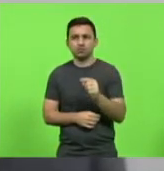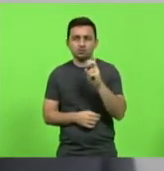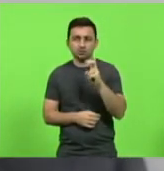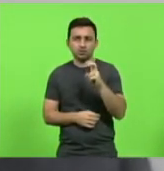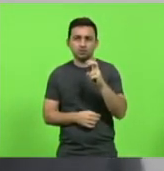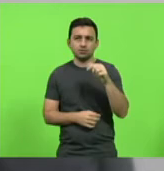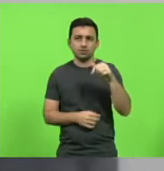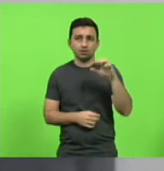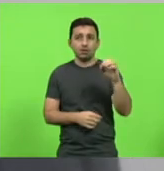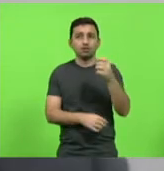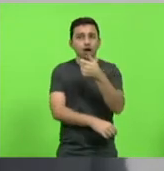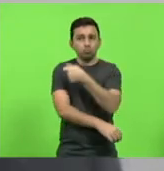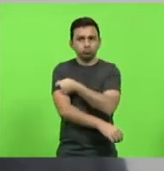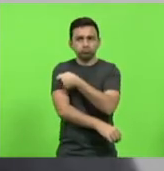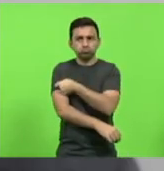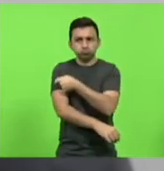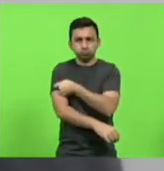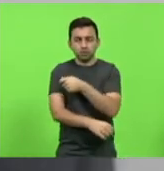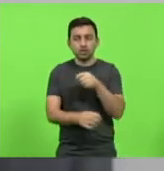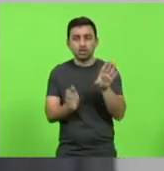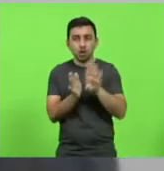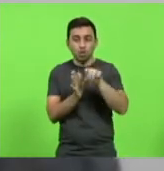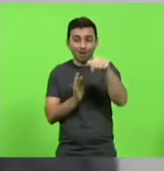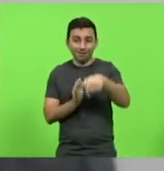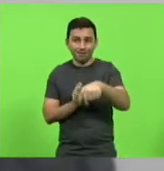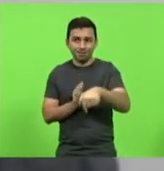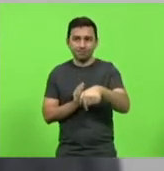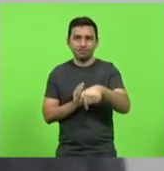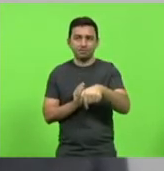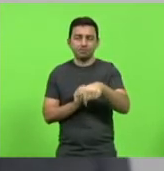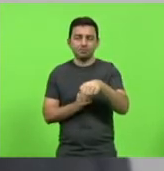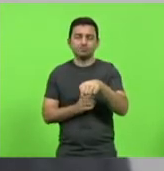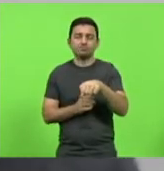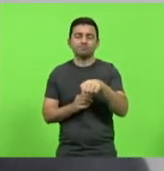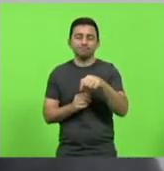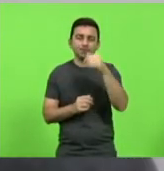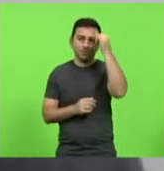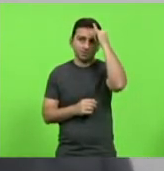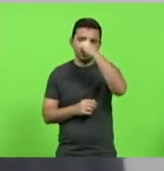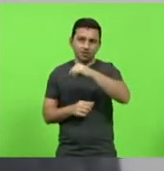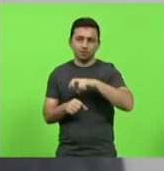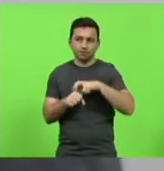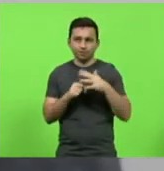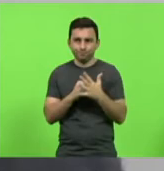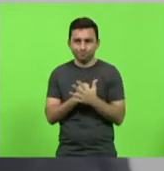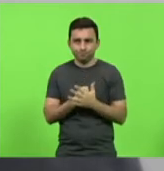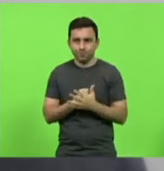2.564.570 doses da vacina contra a Covid-19. Desse montante,